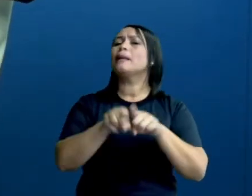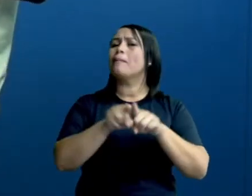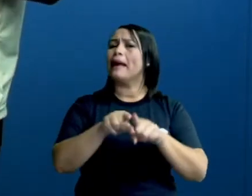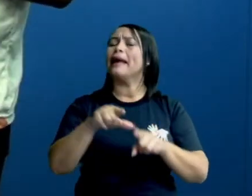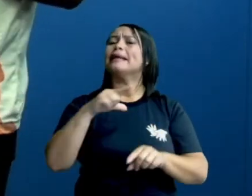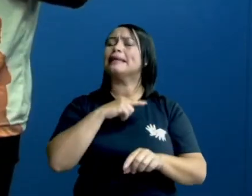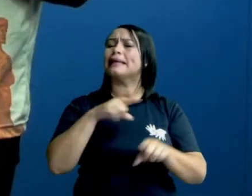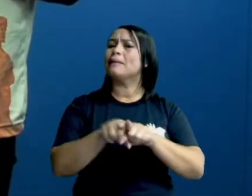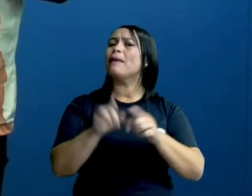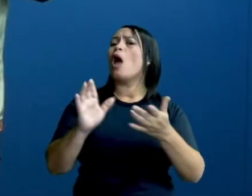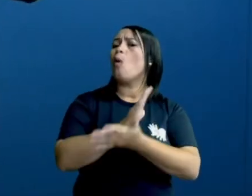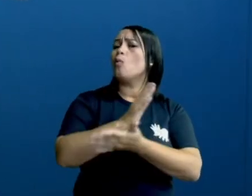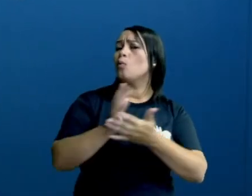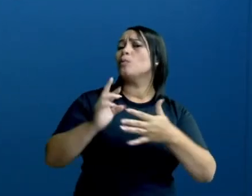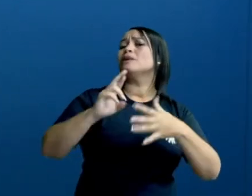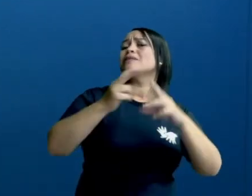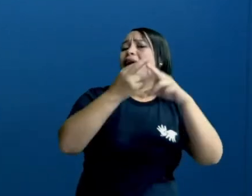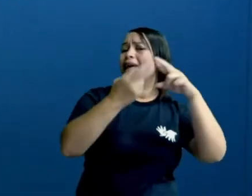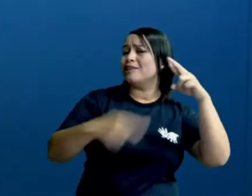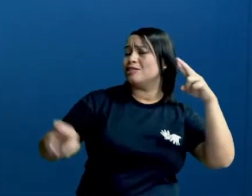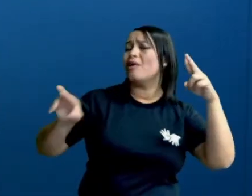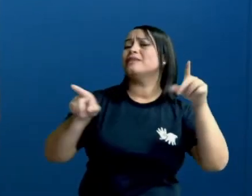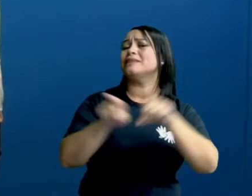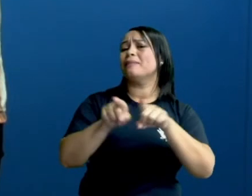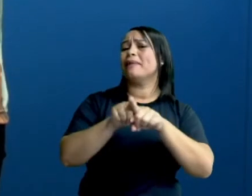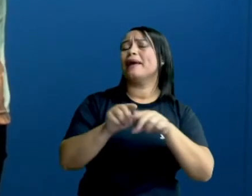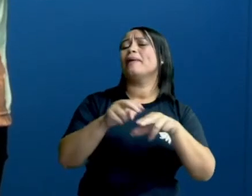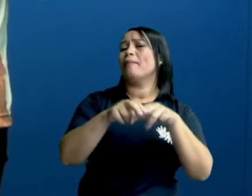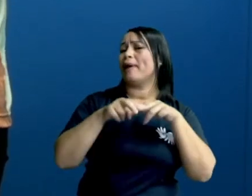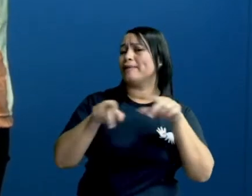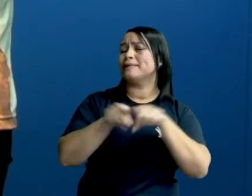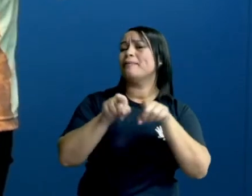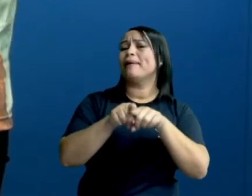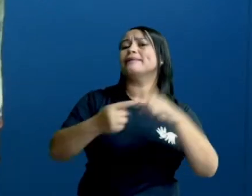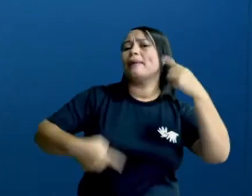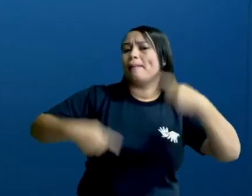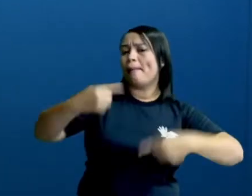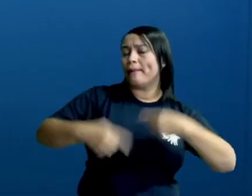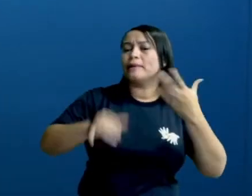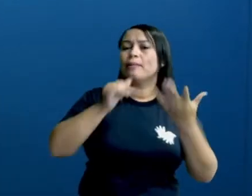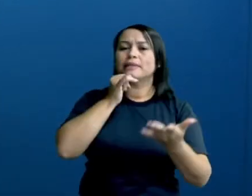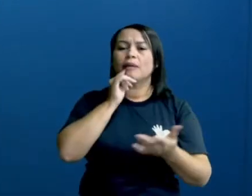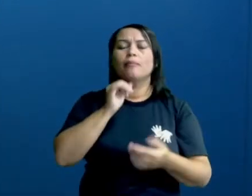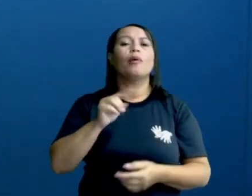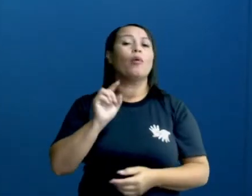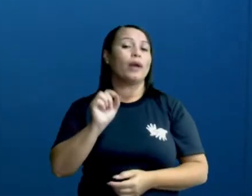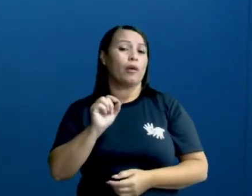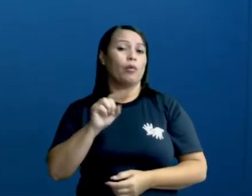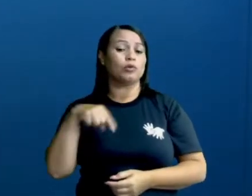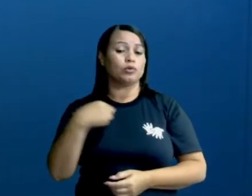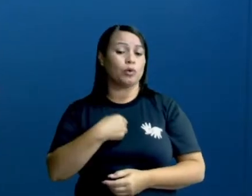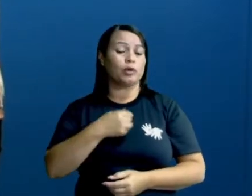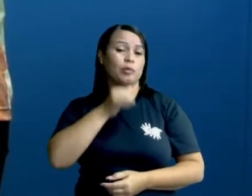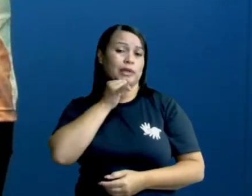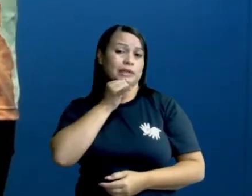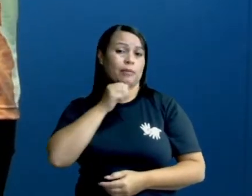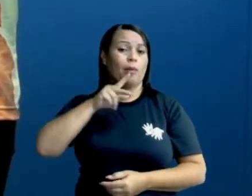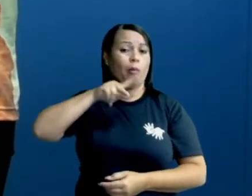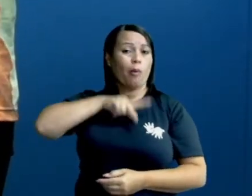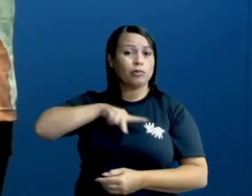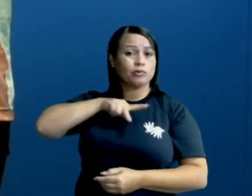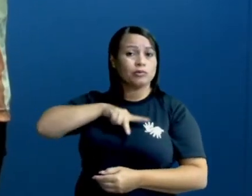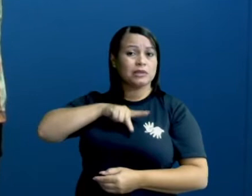existem questões religiosas e políticas, tá? Vale salientar que quando a gente é colonizado por Portugal,